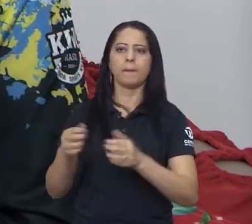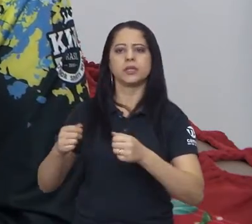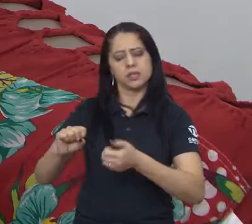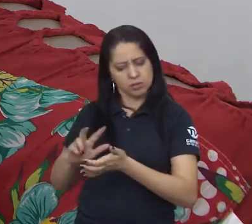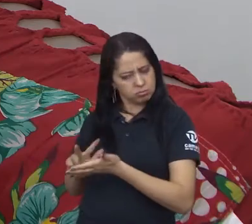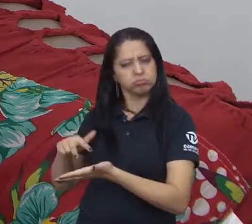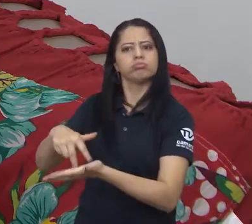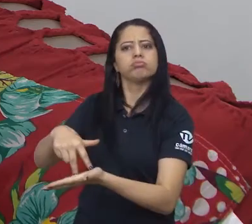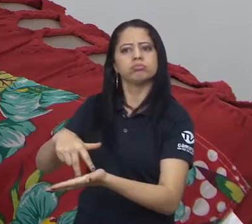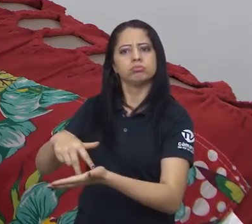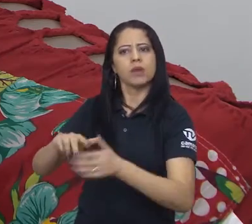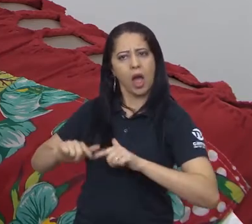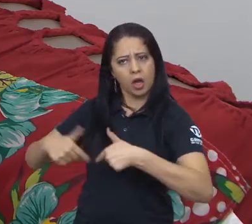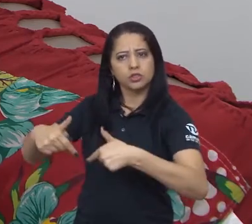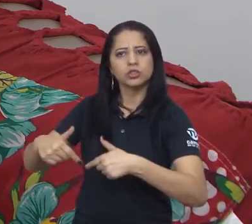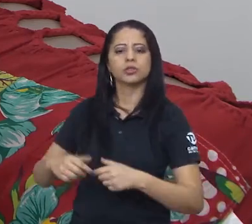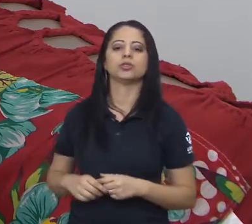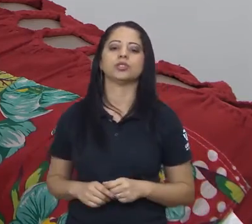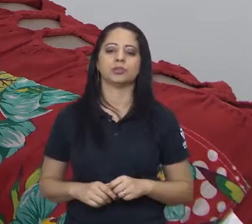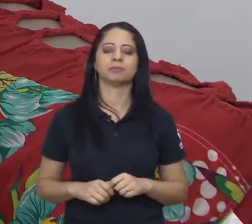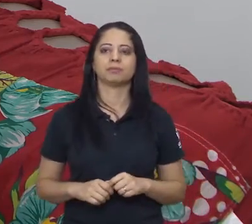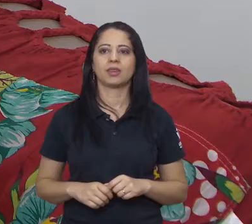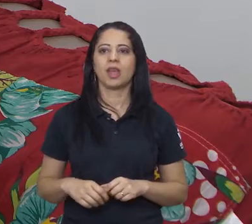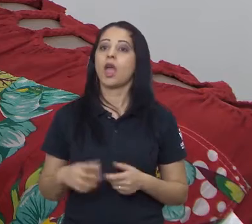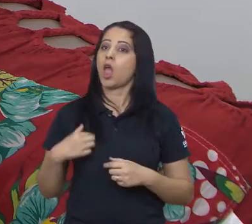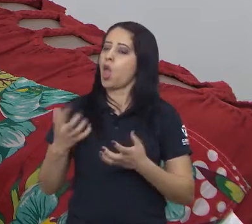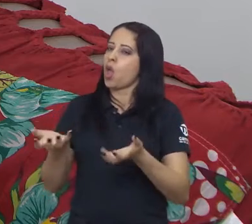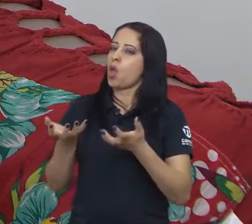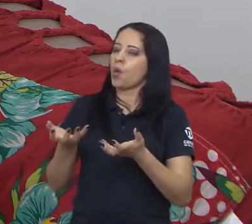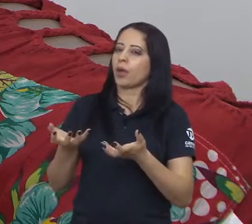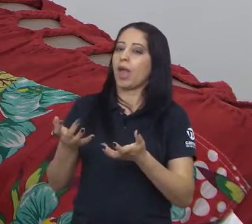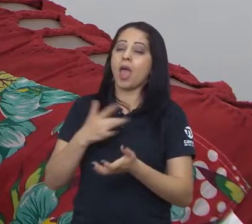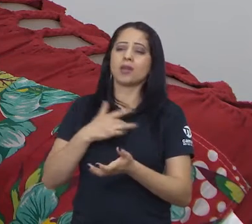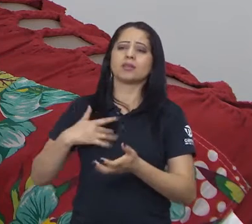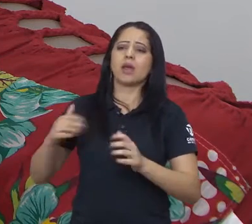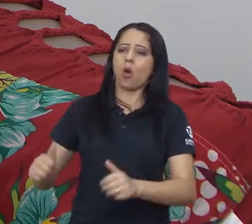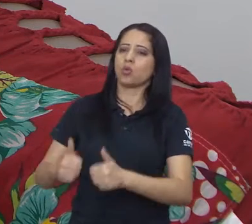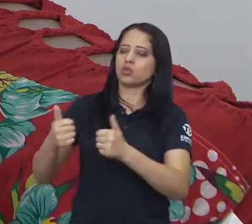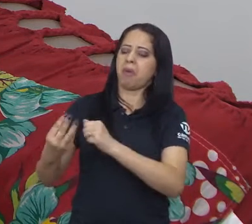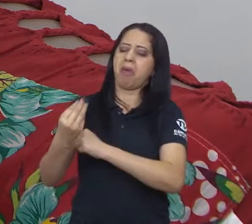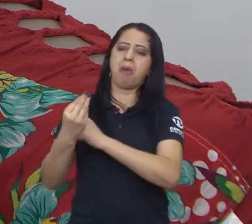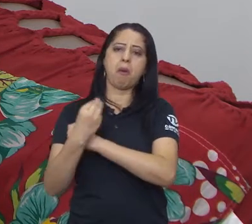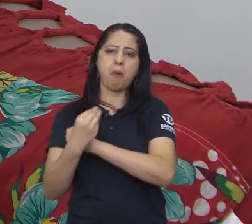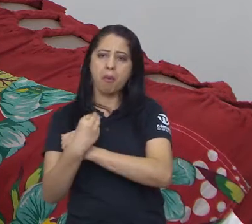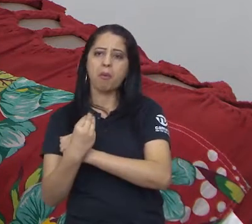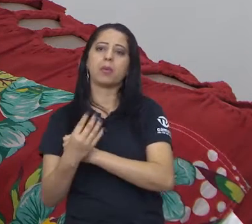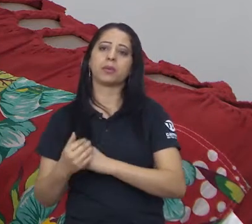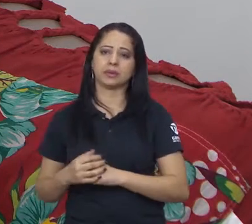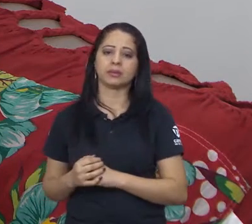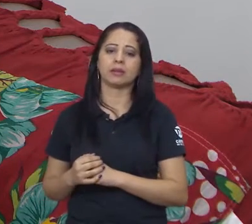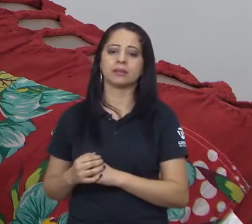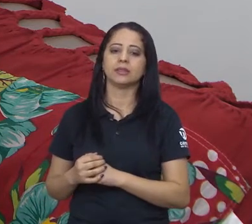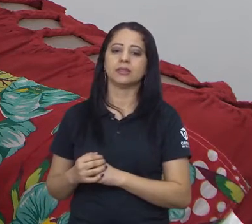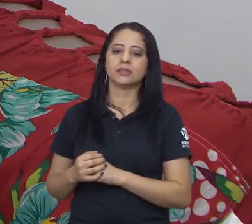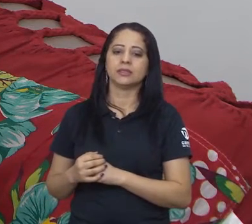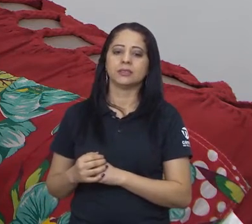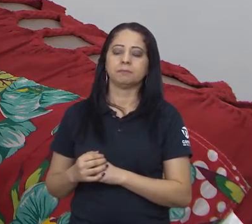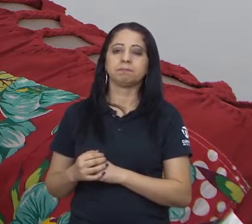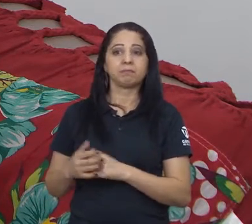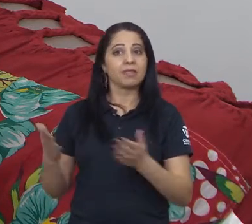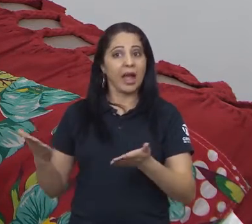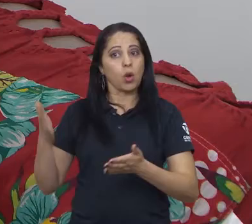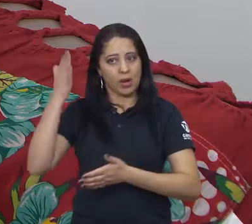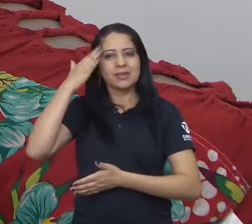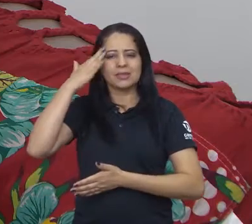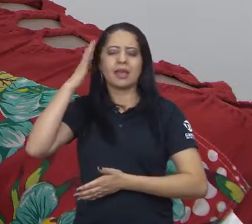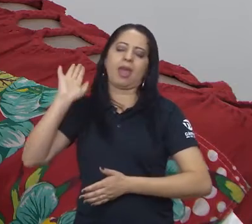correr atrás é isso que eu quero quero ficar bem cuidar da da continuar cuidando da saúde né que agora